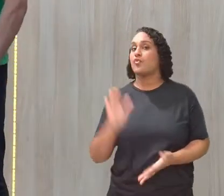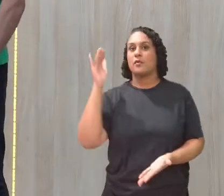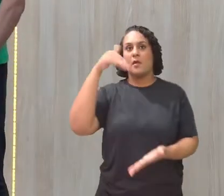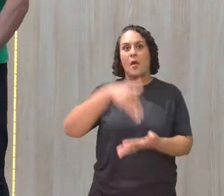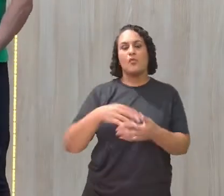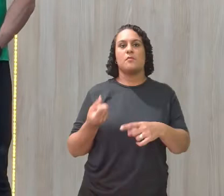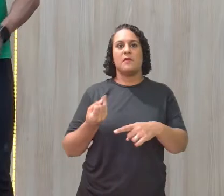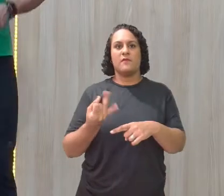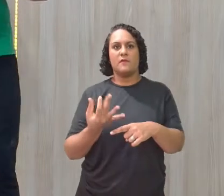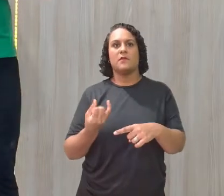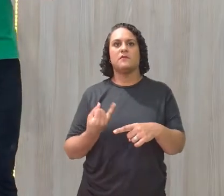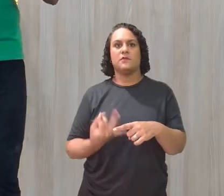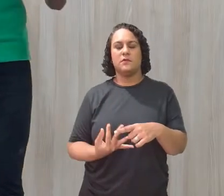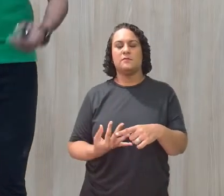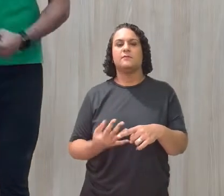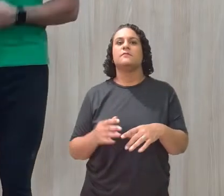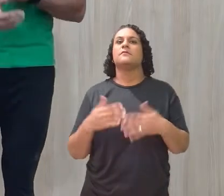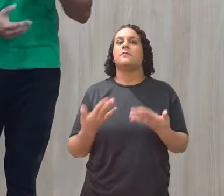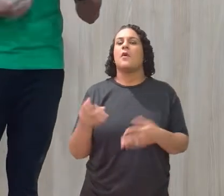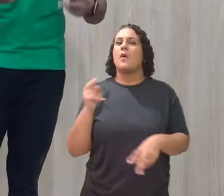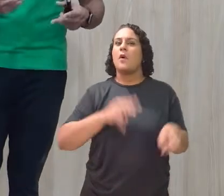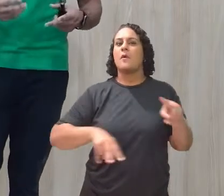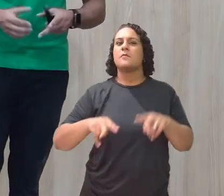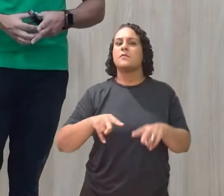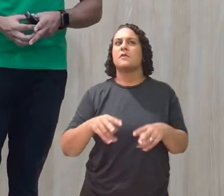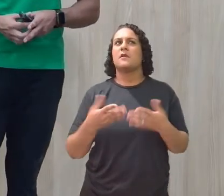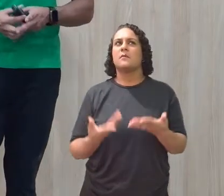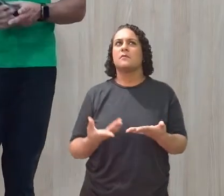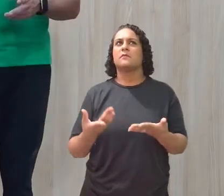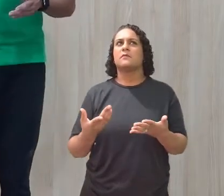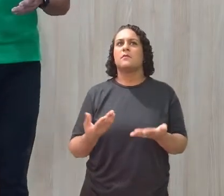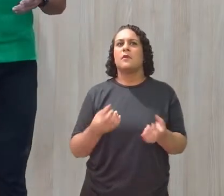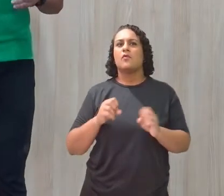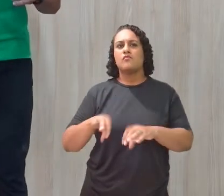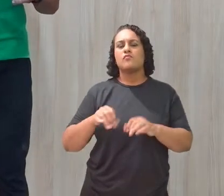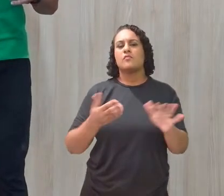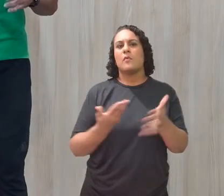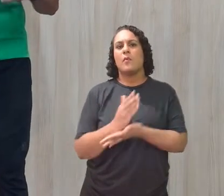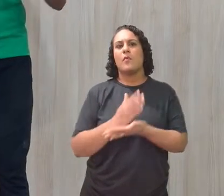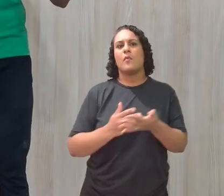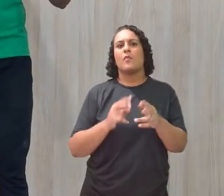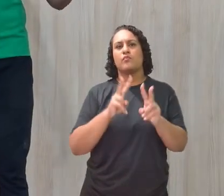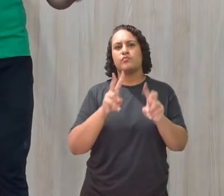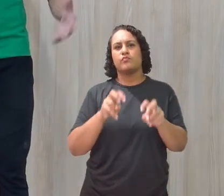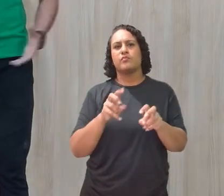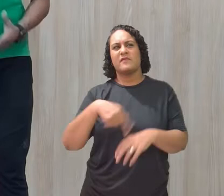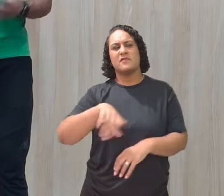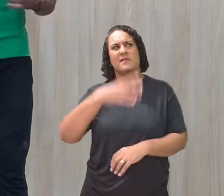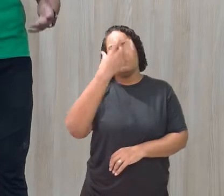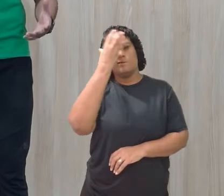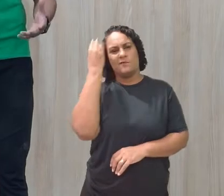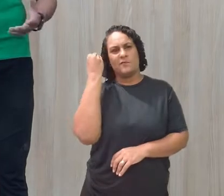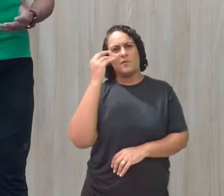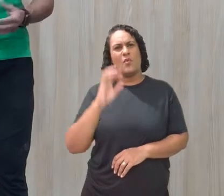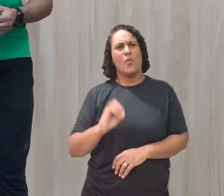aqui da fração. Então, observe que eu estou falando alguns temas que você pode ter esquecido